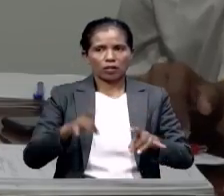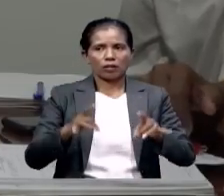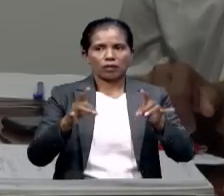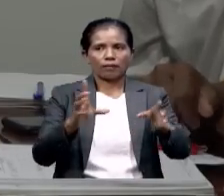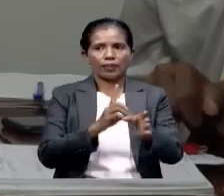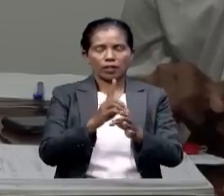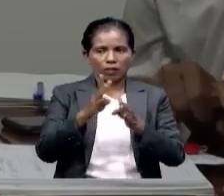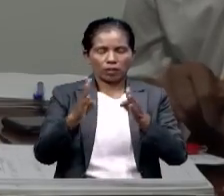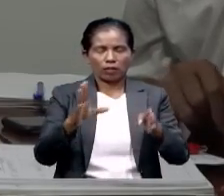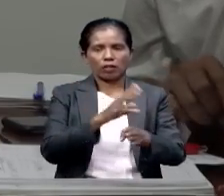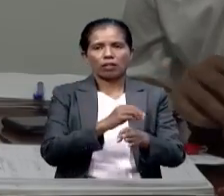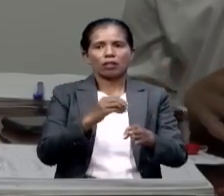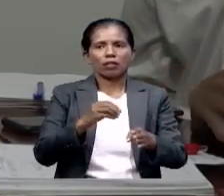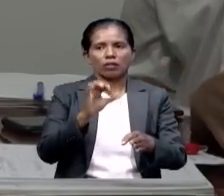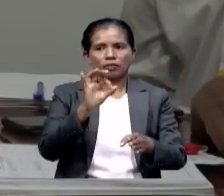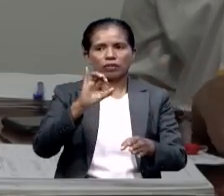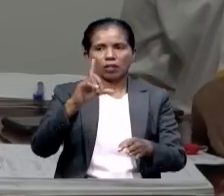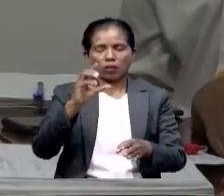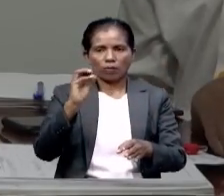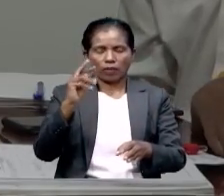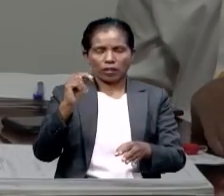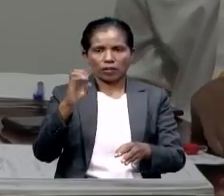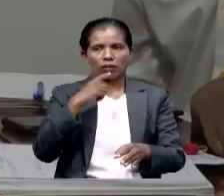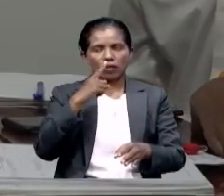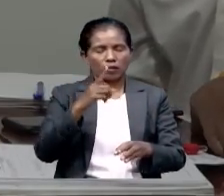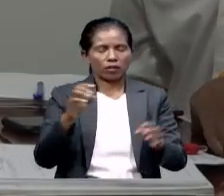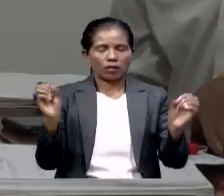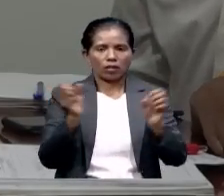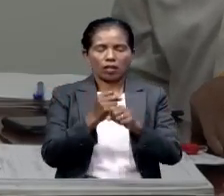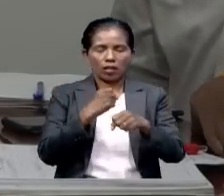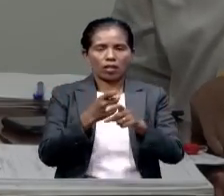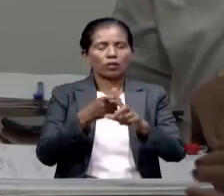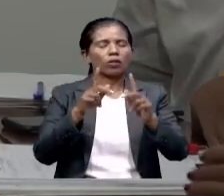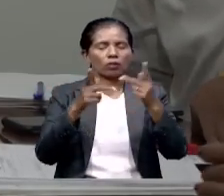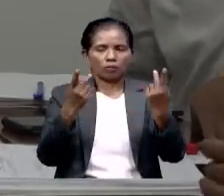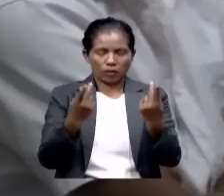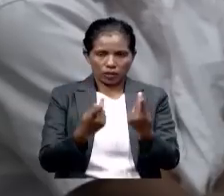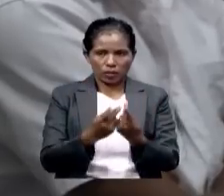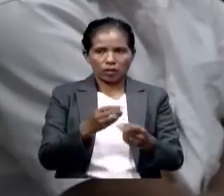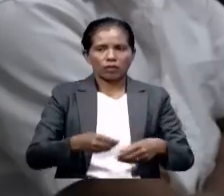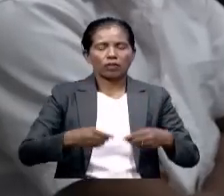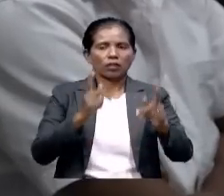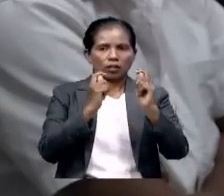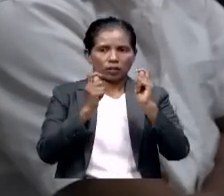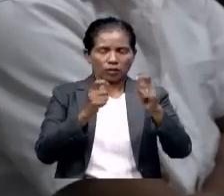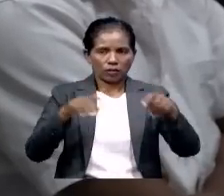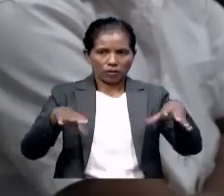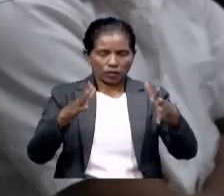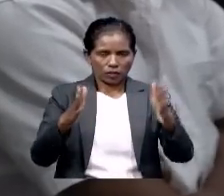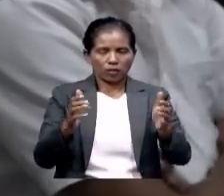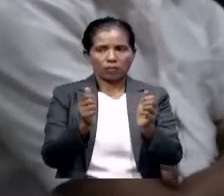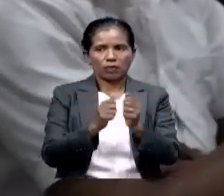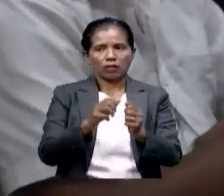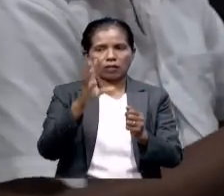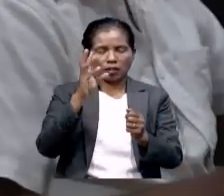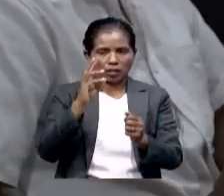Direção Nacional Emprego Exterior, Filomena Soares Teten, seleção halo husi companhia Connect Group fo teste ba trabalhador na Inen Liu e